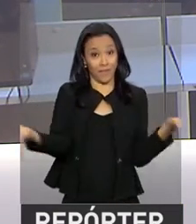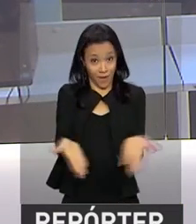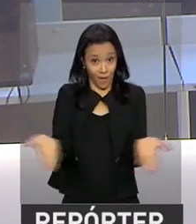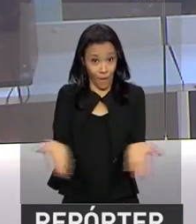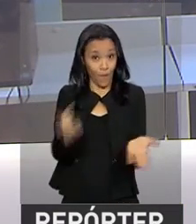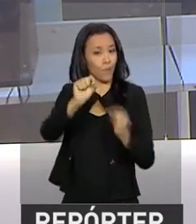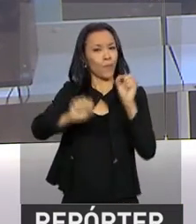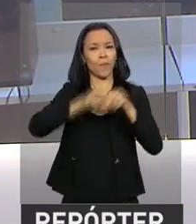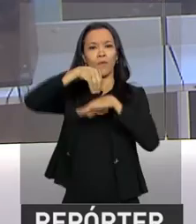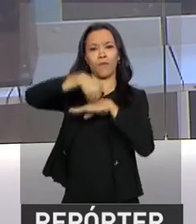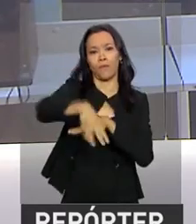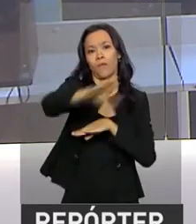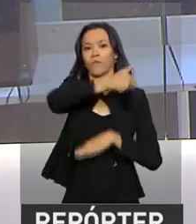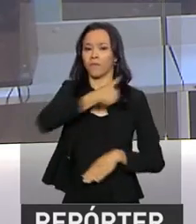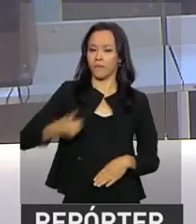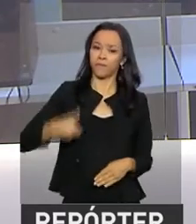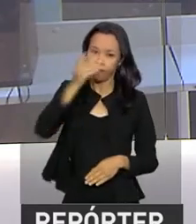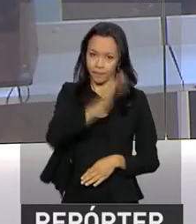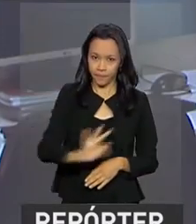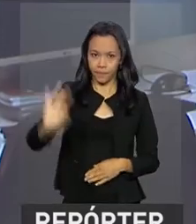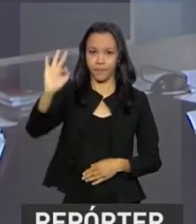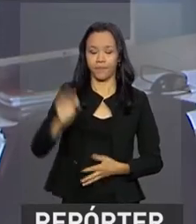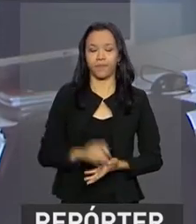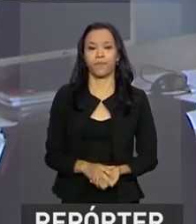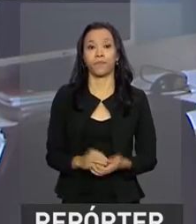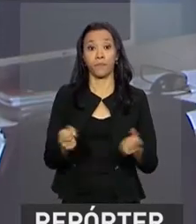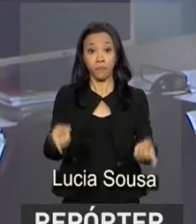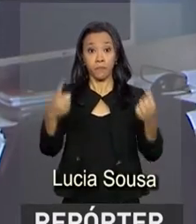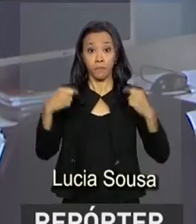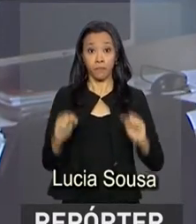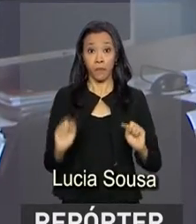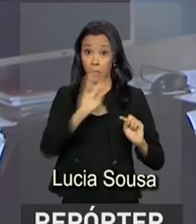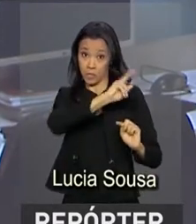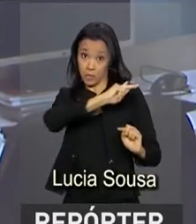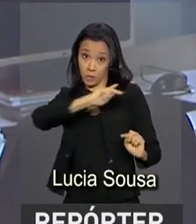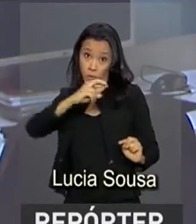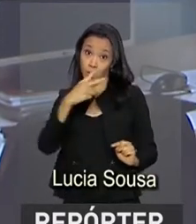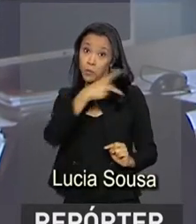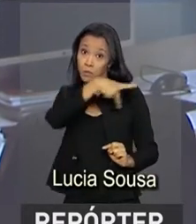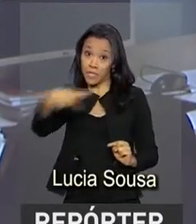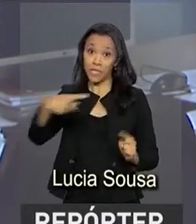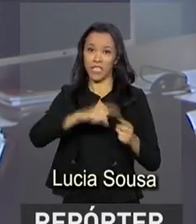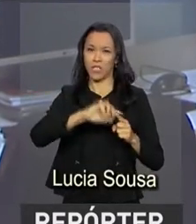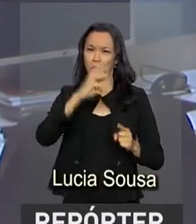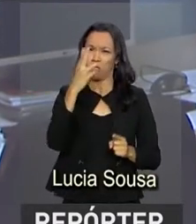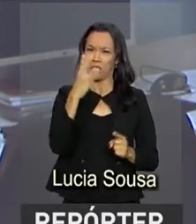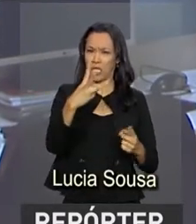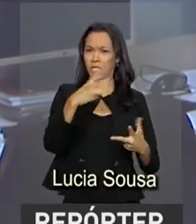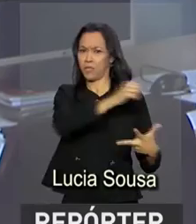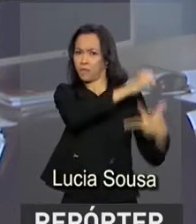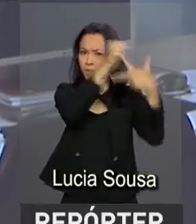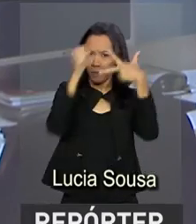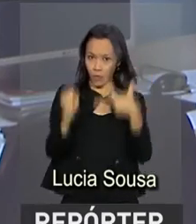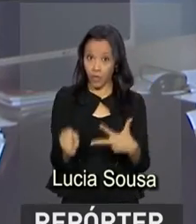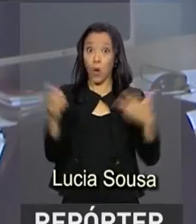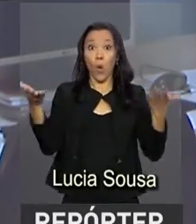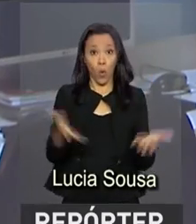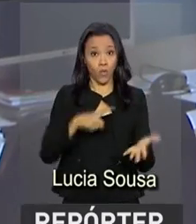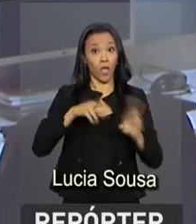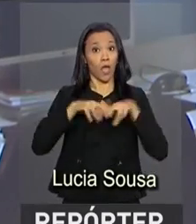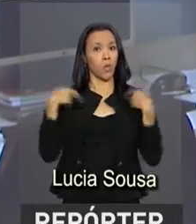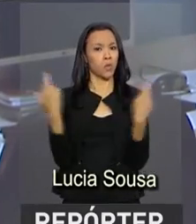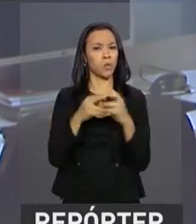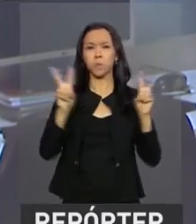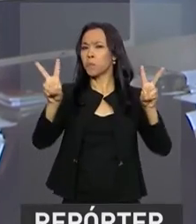com as notícias do governo federal os presidentes dos três poderes se reúne hoje em brasília para